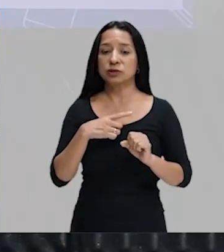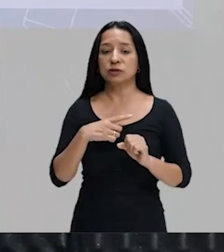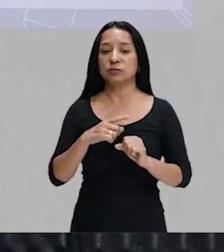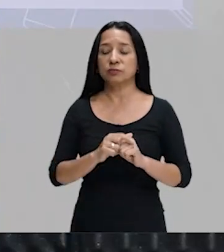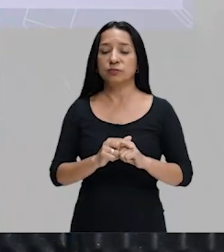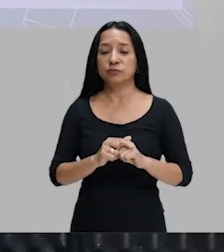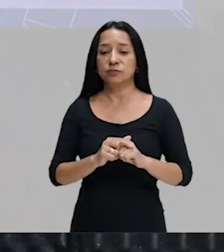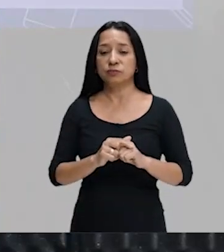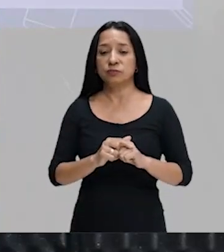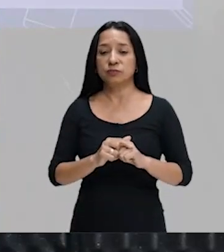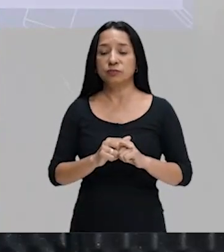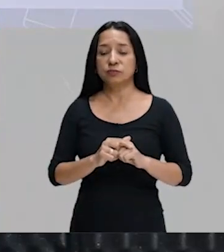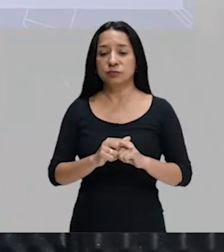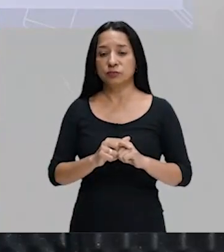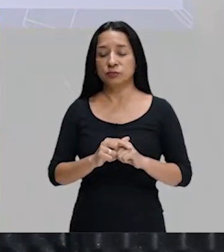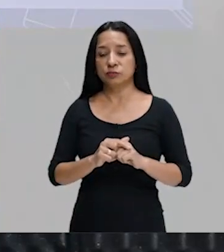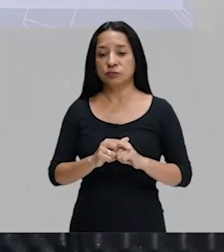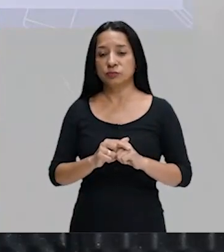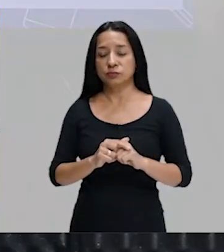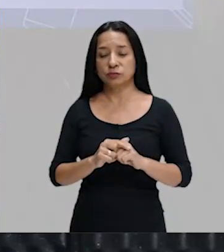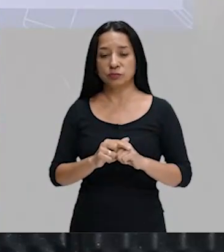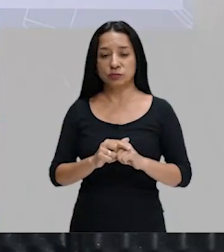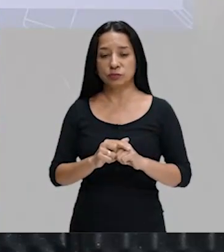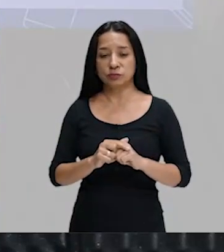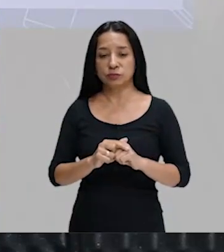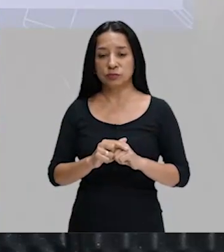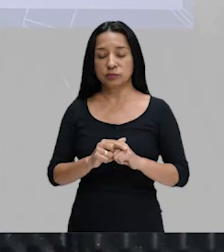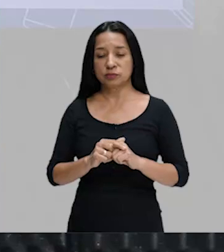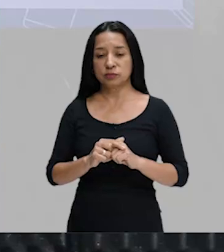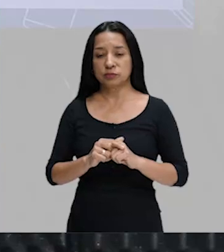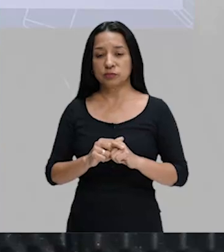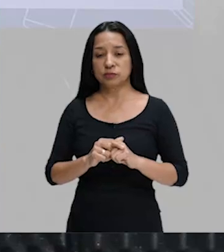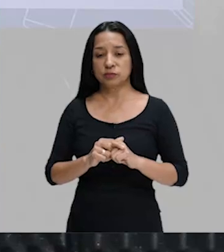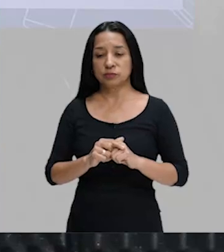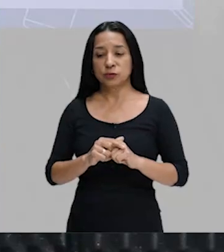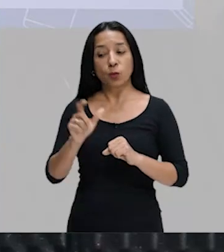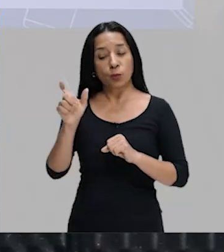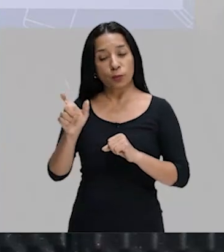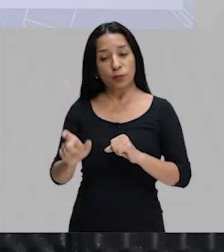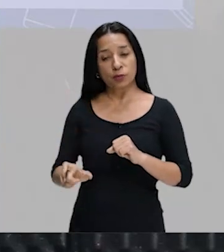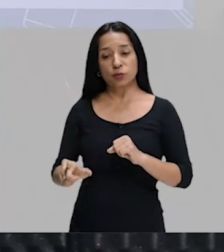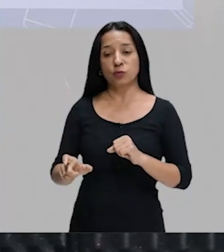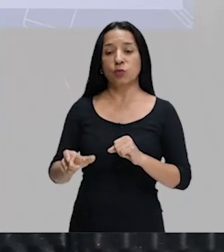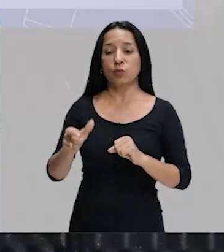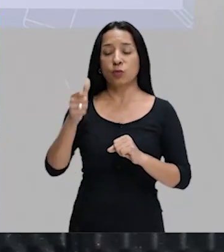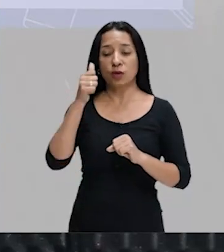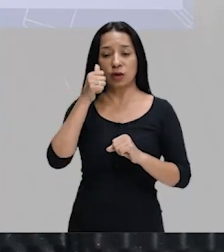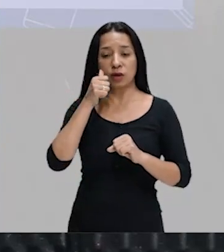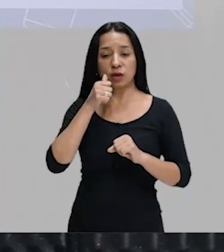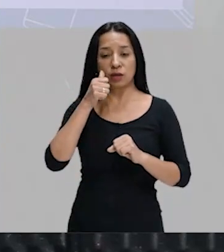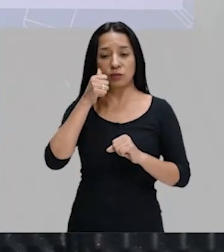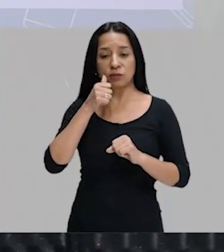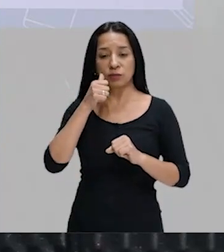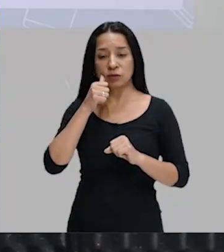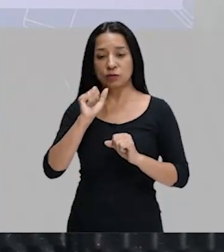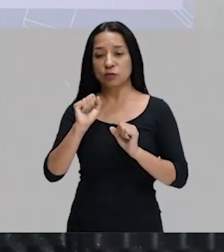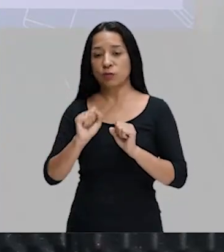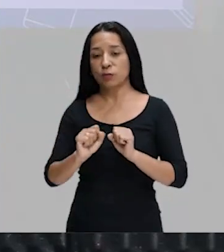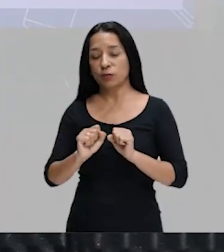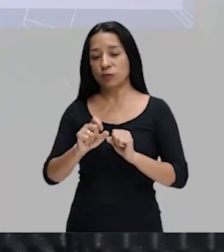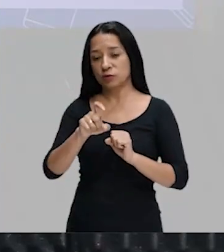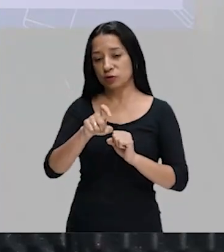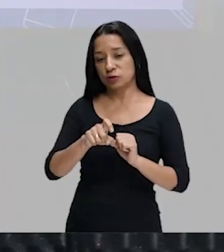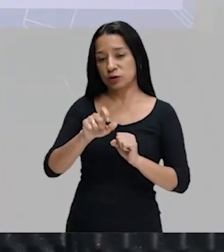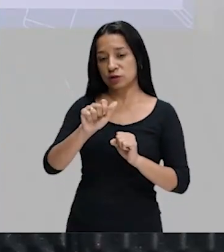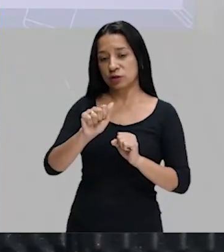genótipos. No indivíduo do sexo feminino, eu posso ter um indivíduo homozigoto dominante tá?